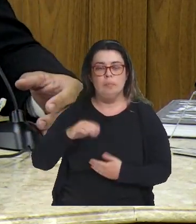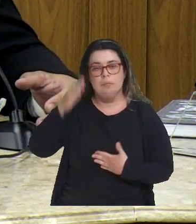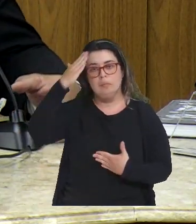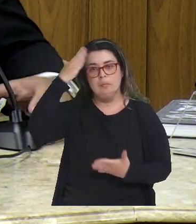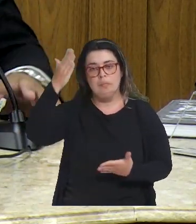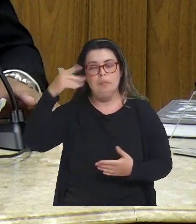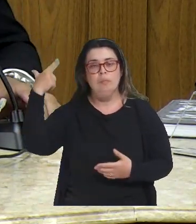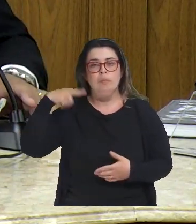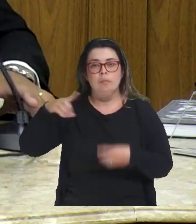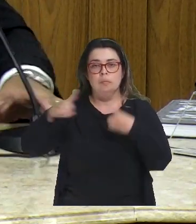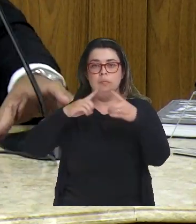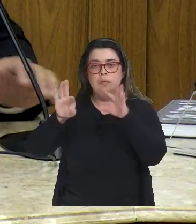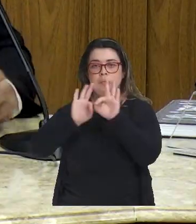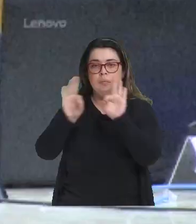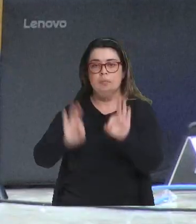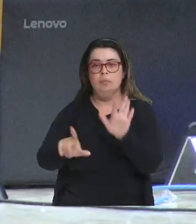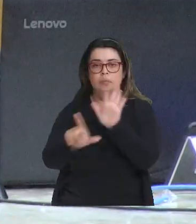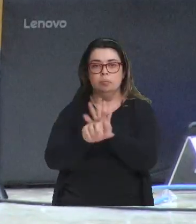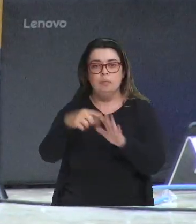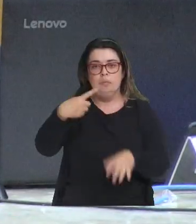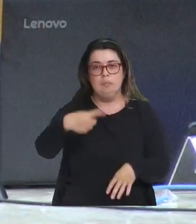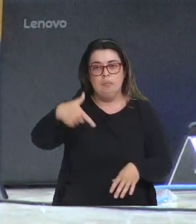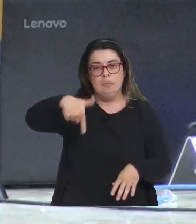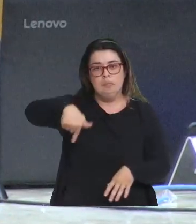Continua em discussão o projeto de lei